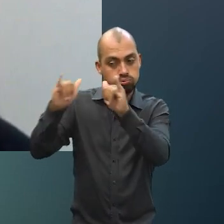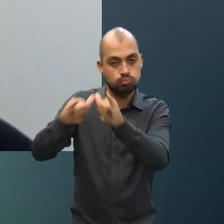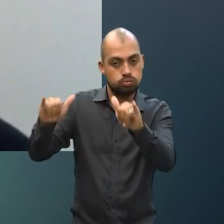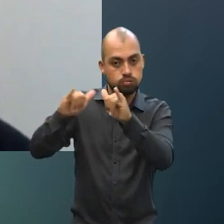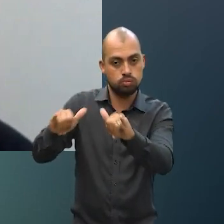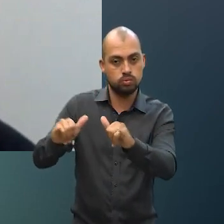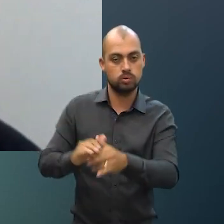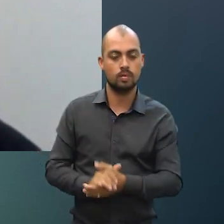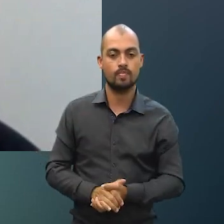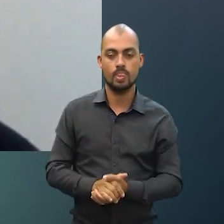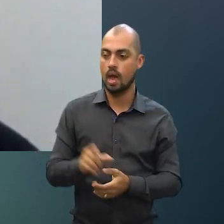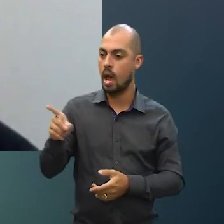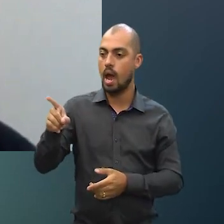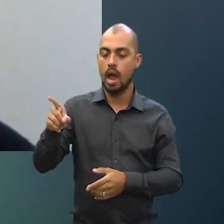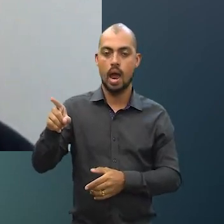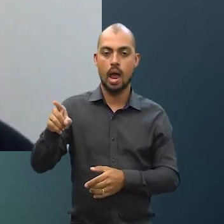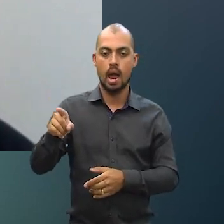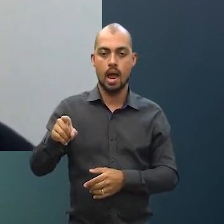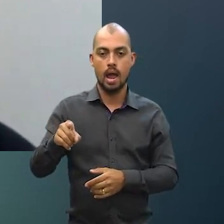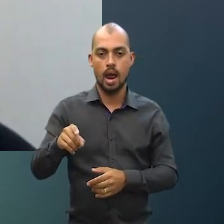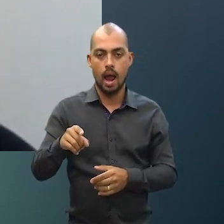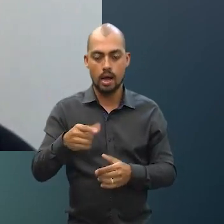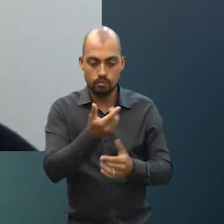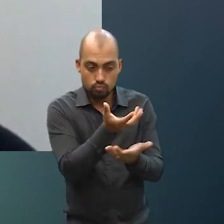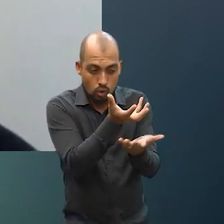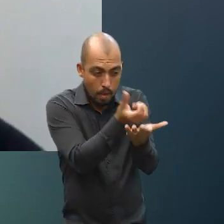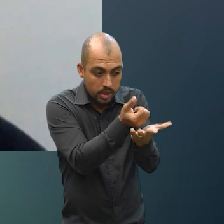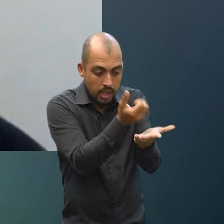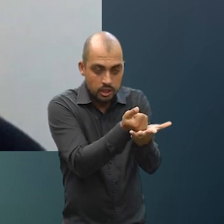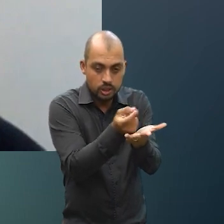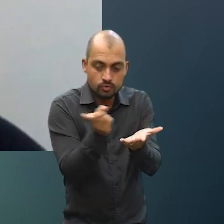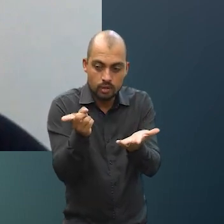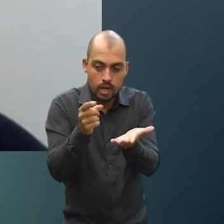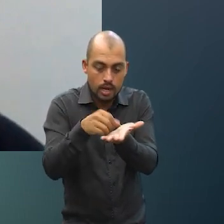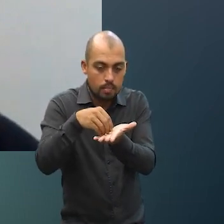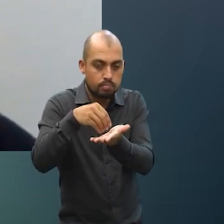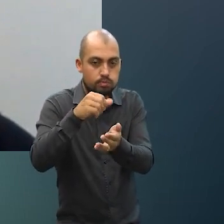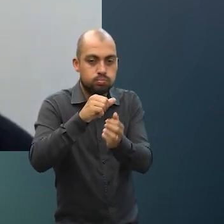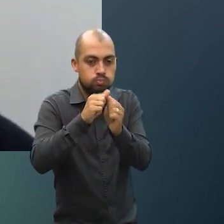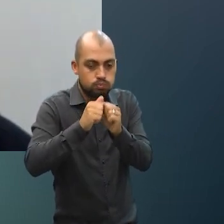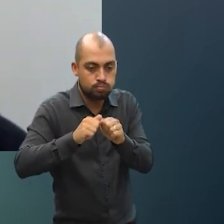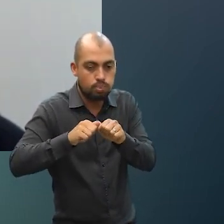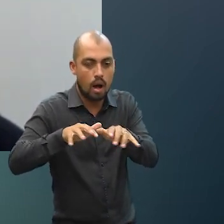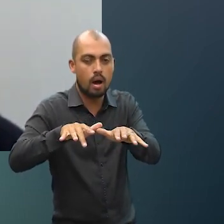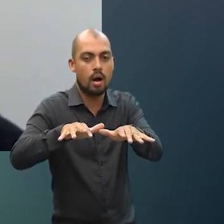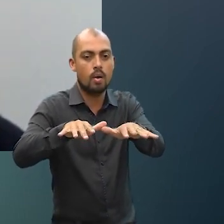ele compartilhar cupons de desconto para que ele